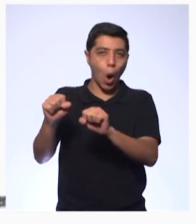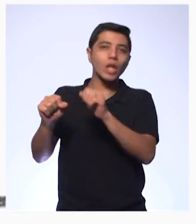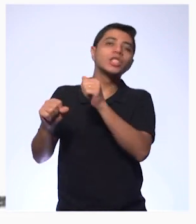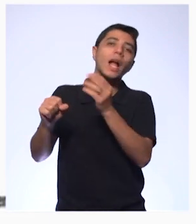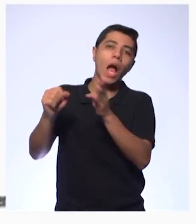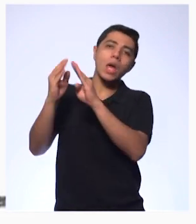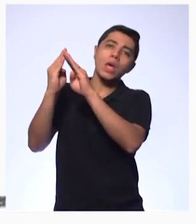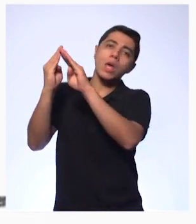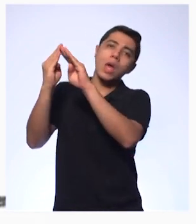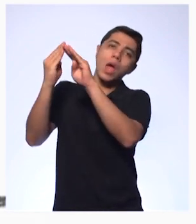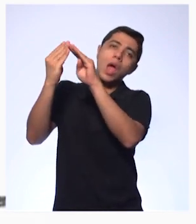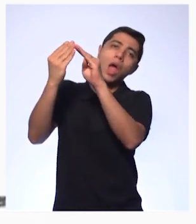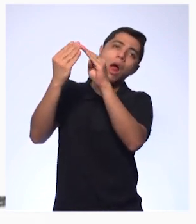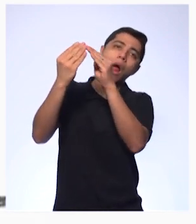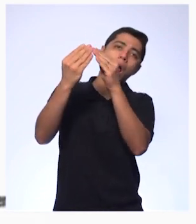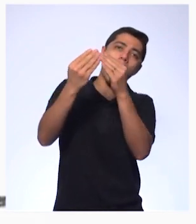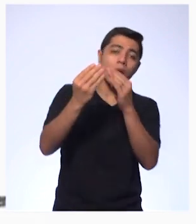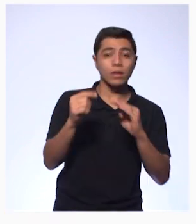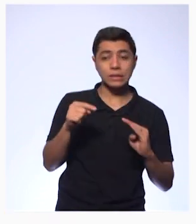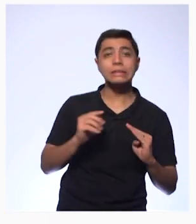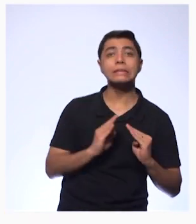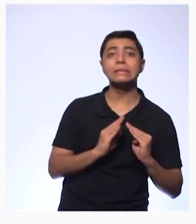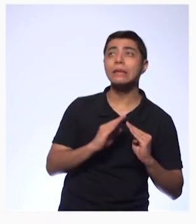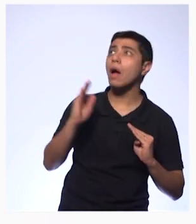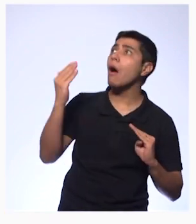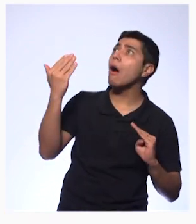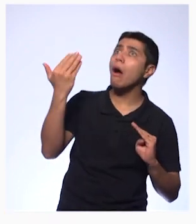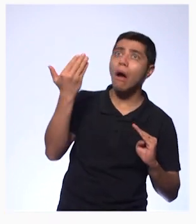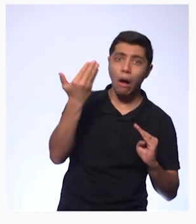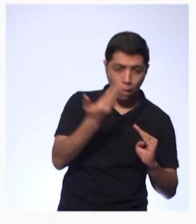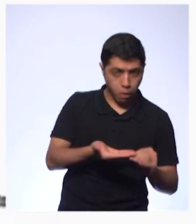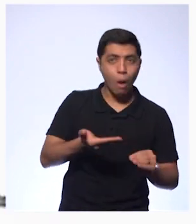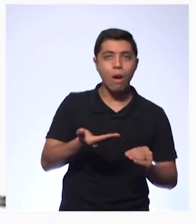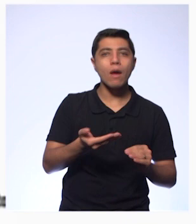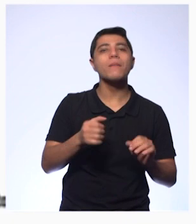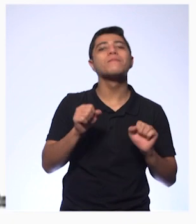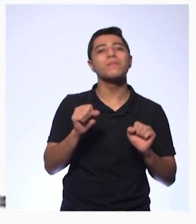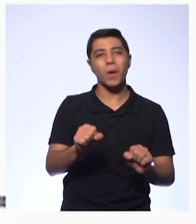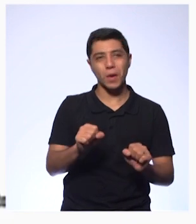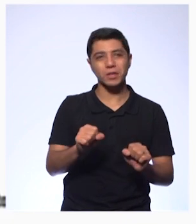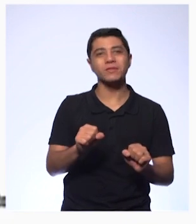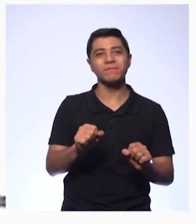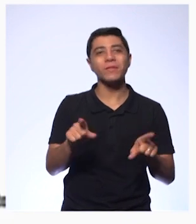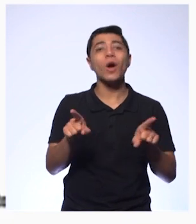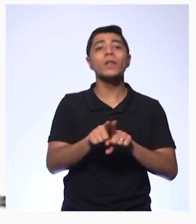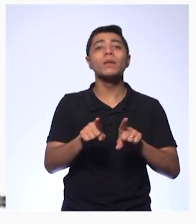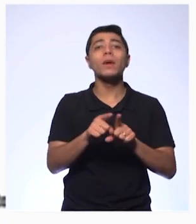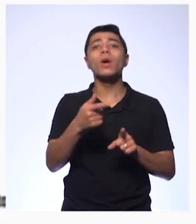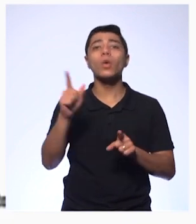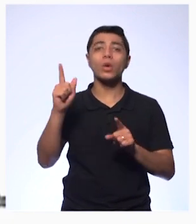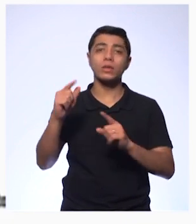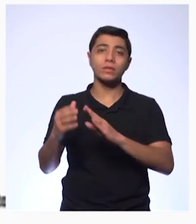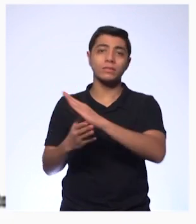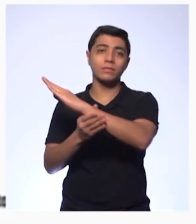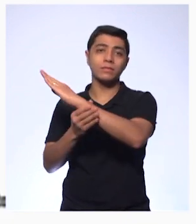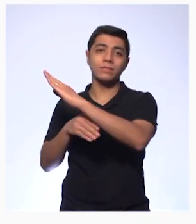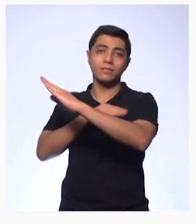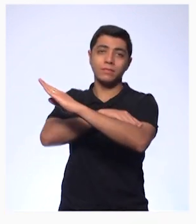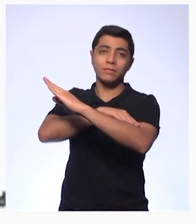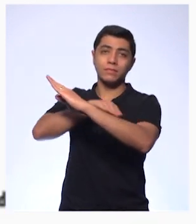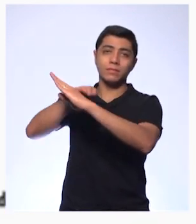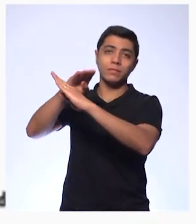na base apresentam possibilidade de atingimento. Já as localizadas em meia encosta apresentam tanto a possibilidade de queda como